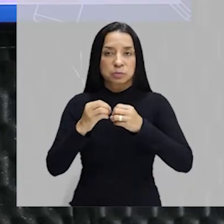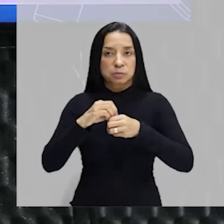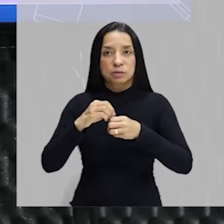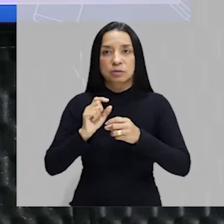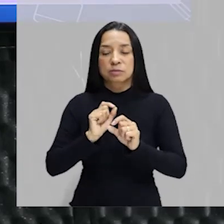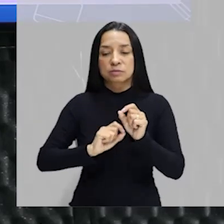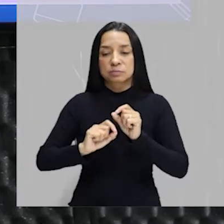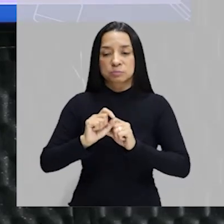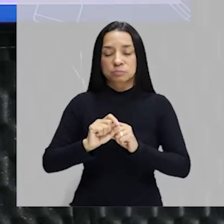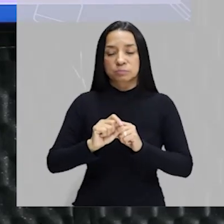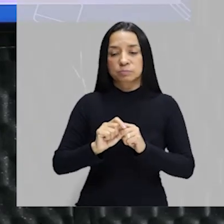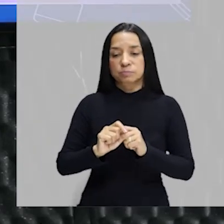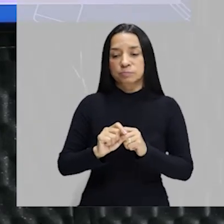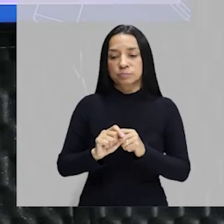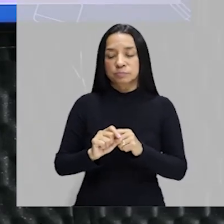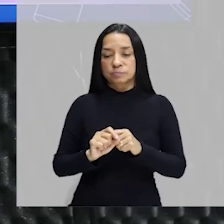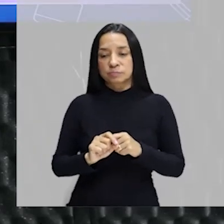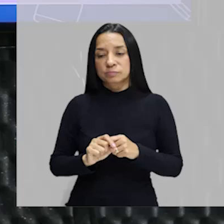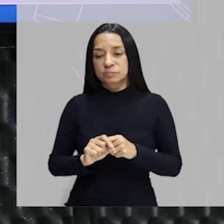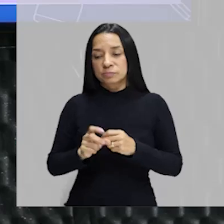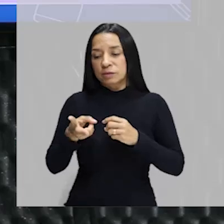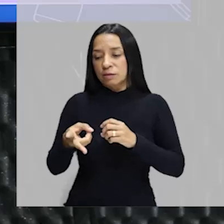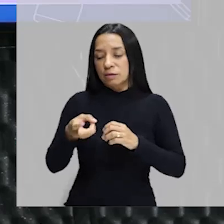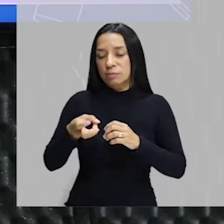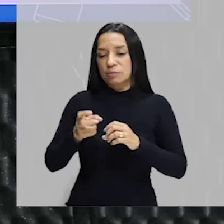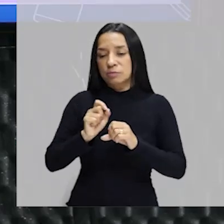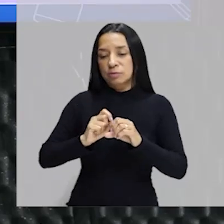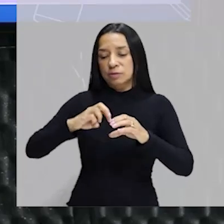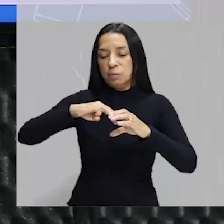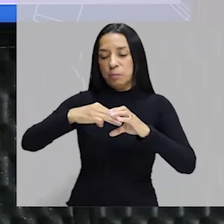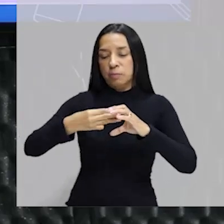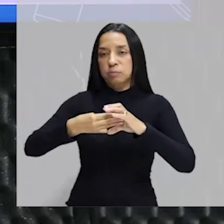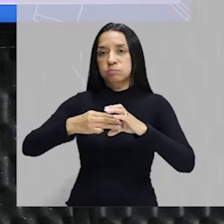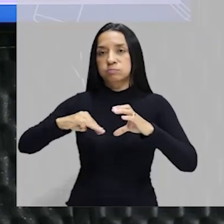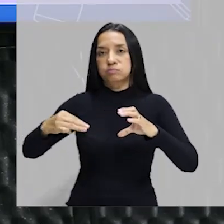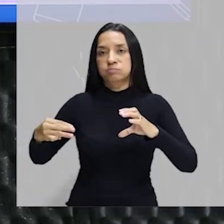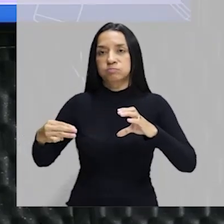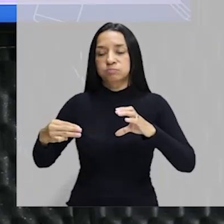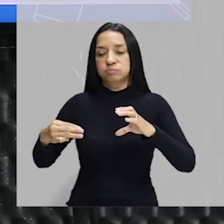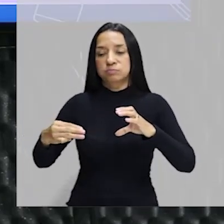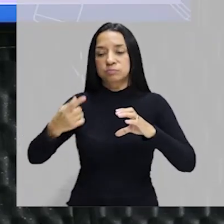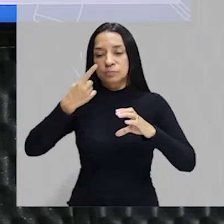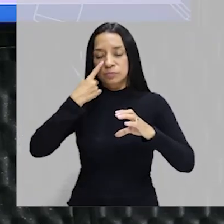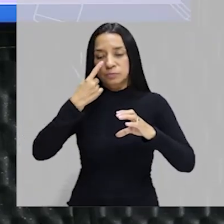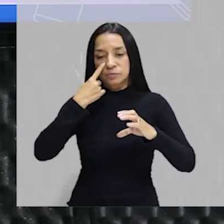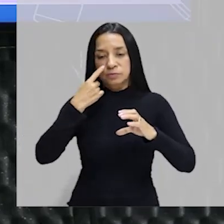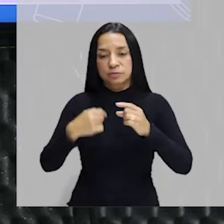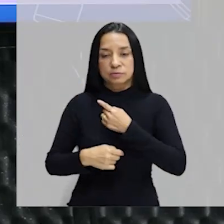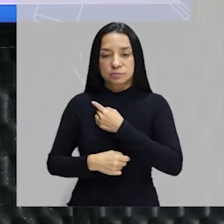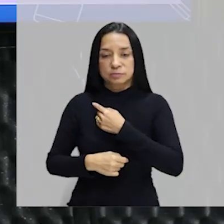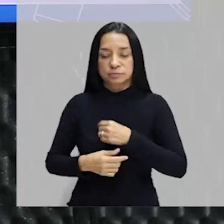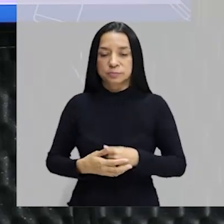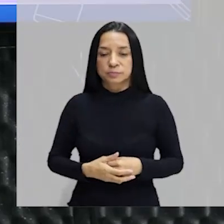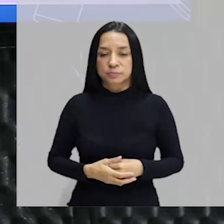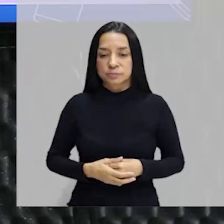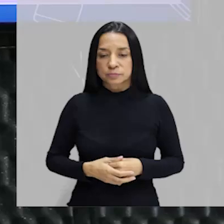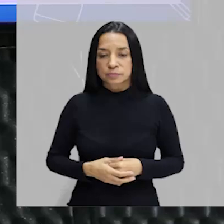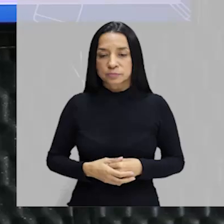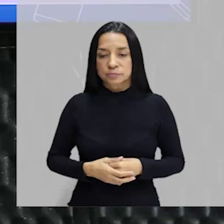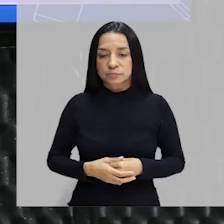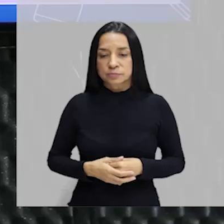resultantes da quebra da glicose vai ser capturada pela mitocôndria. Então veja, o acetil-CoA vai ser absorvido